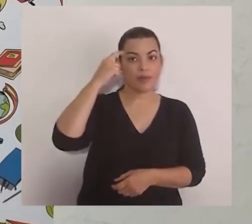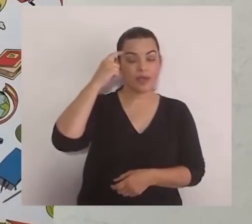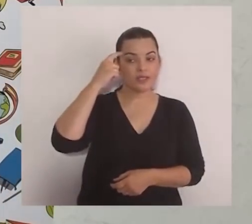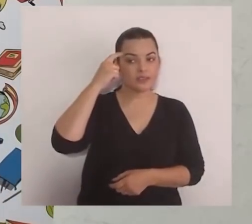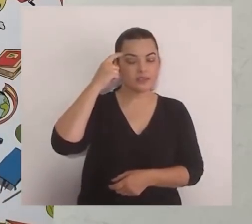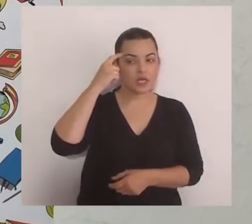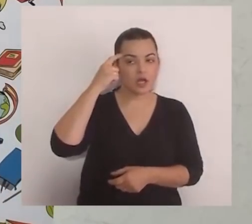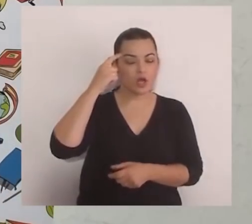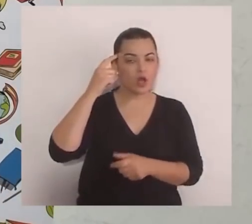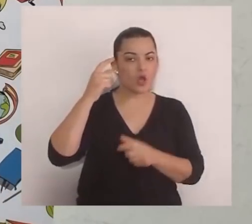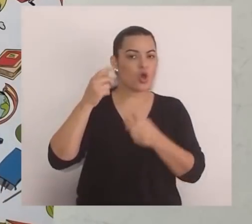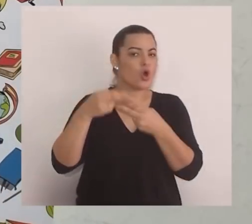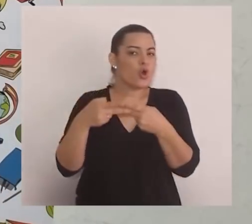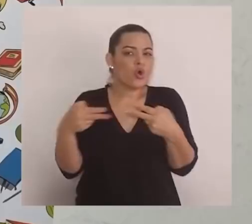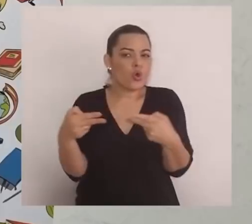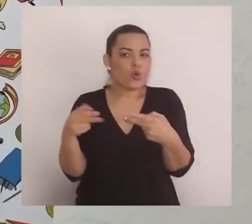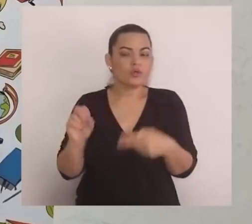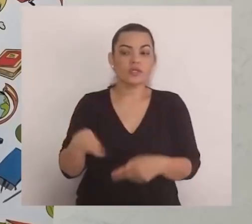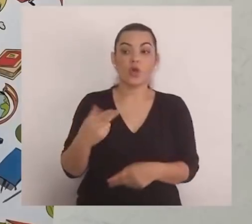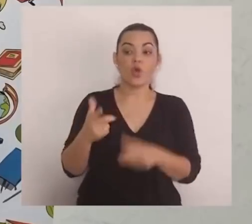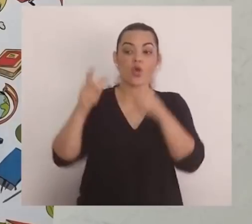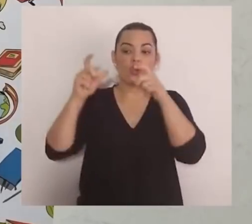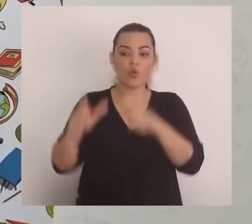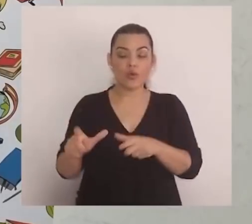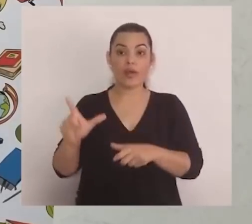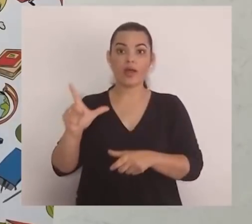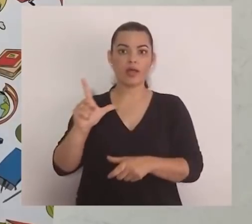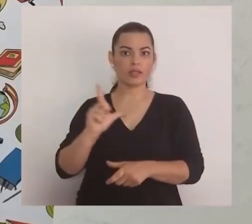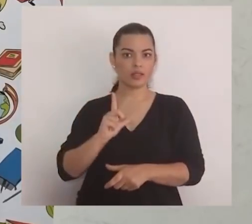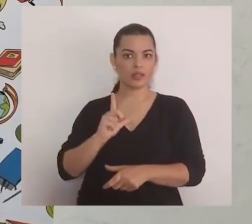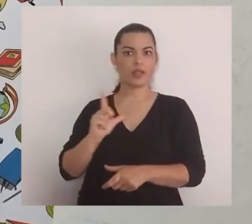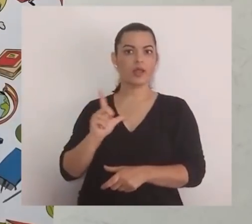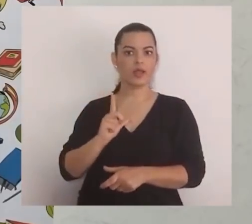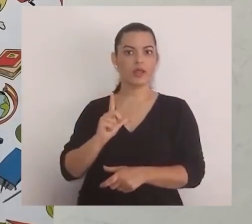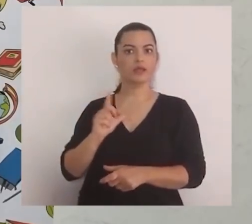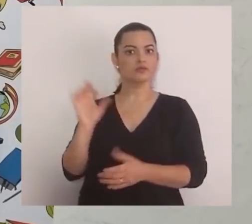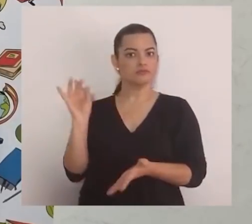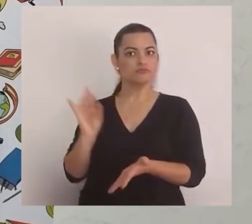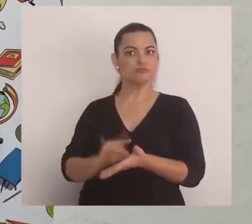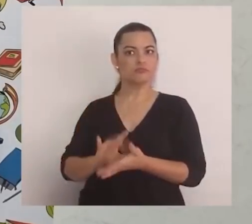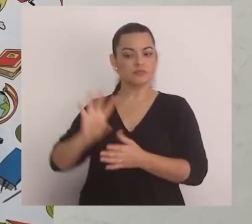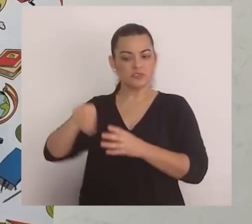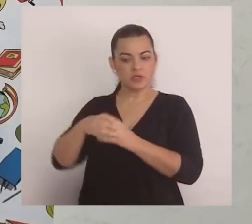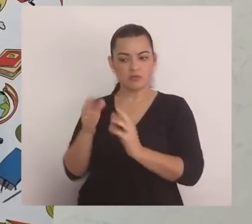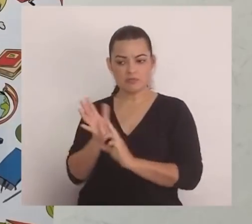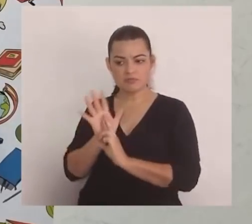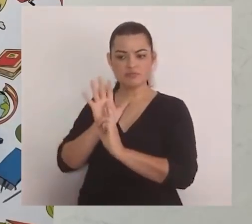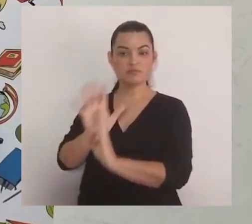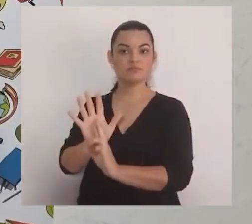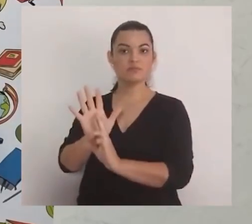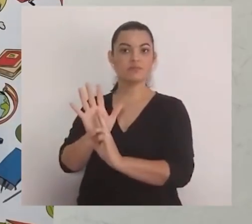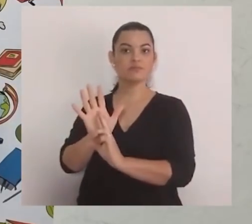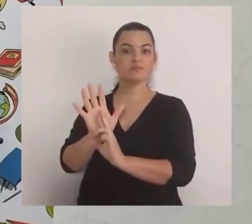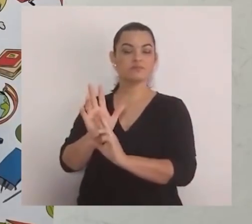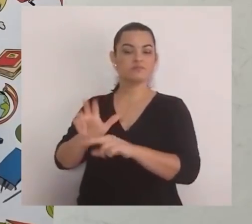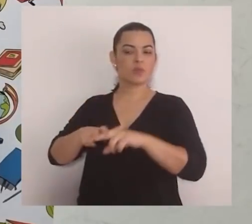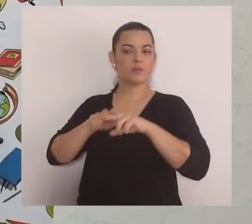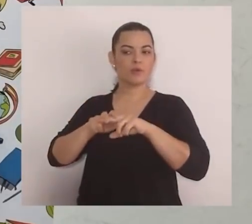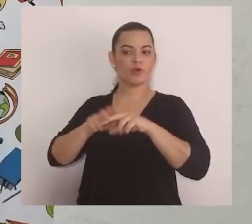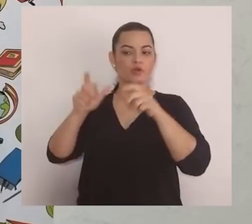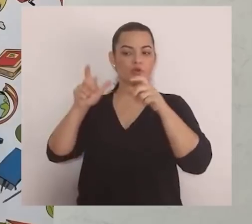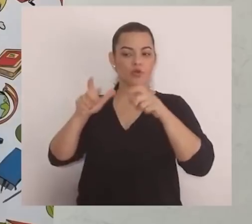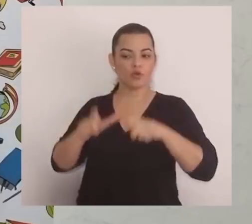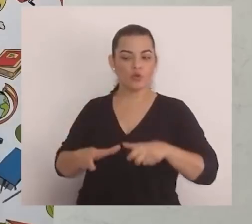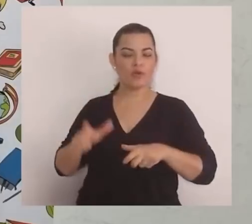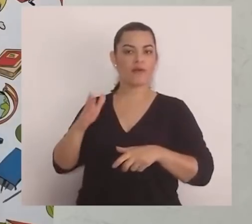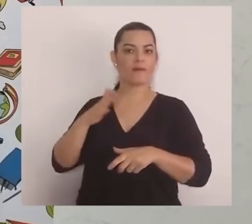Pro diferenciou para vocês o patrimônio material do patrimônio imaterial. Falamos do IFAM